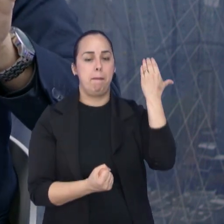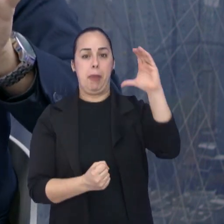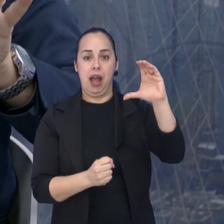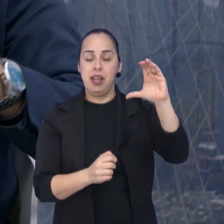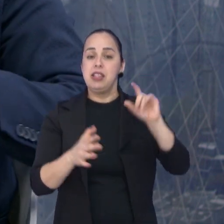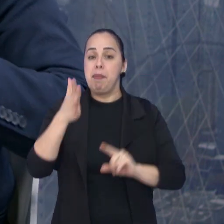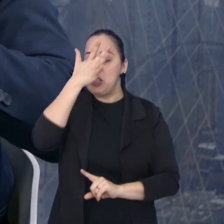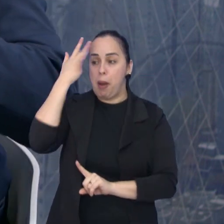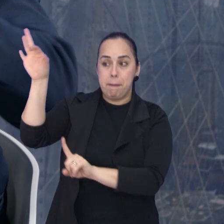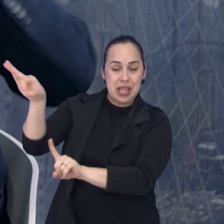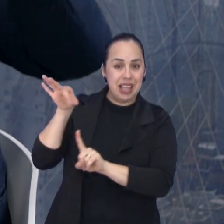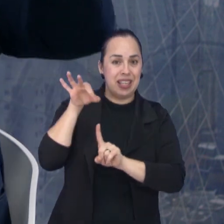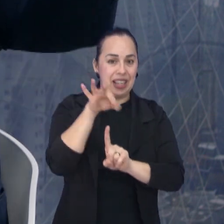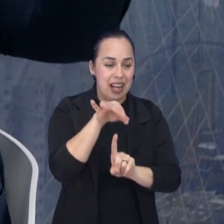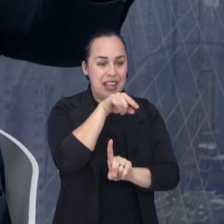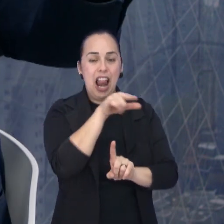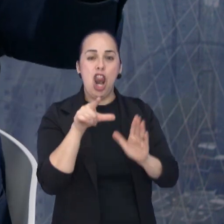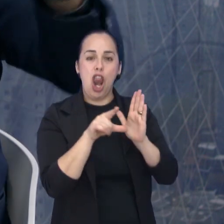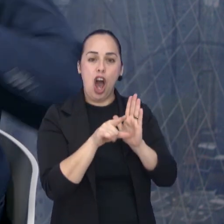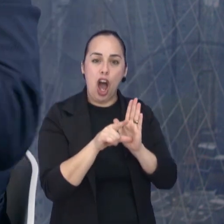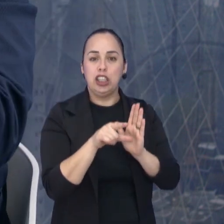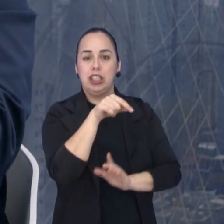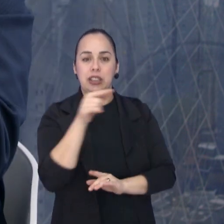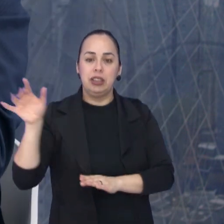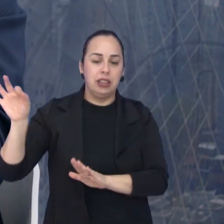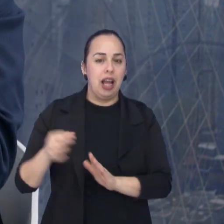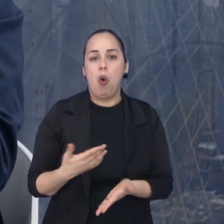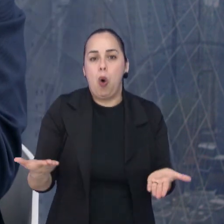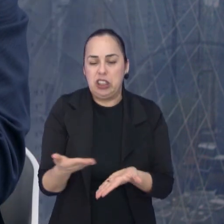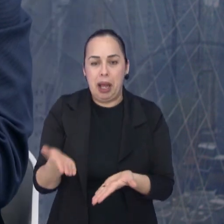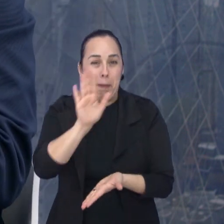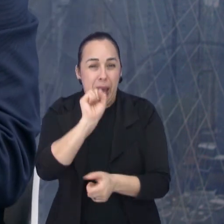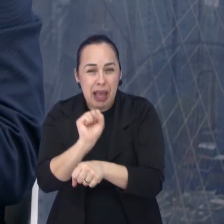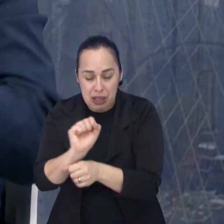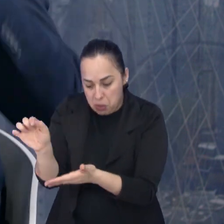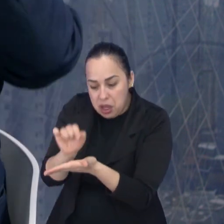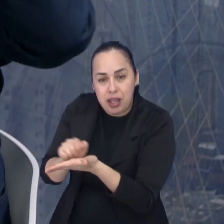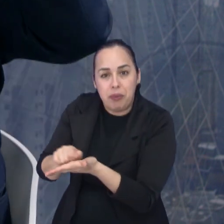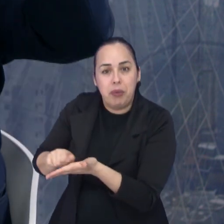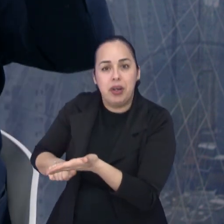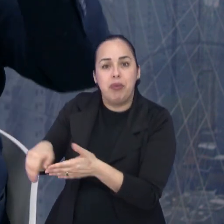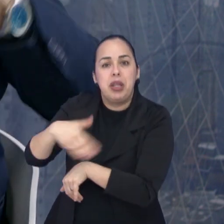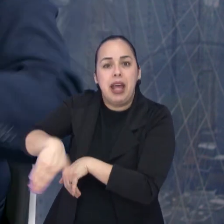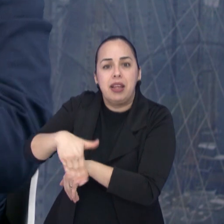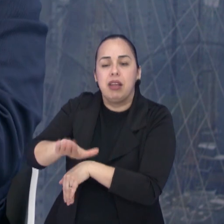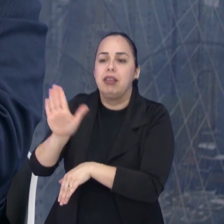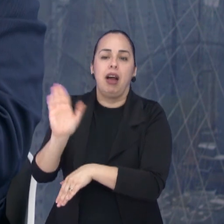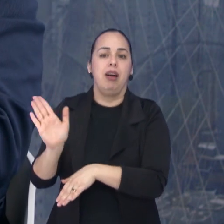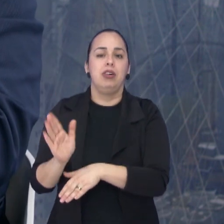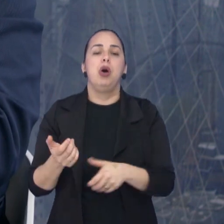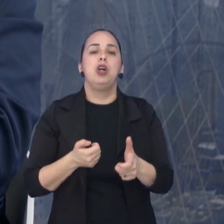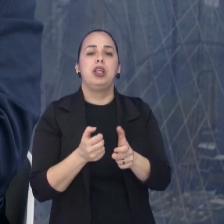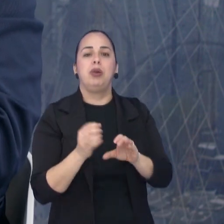me indicar, fala, passa em tal loja que é muito legal. Hoje ninguém mais anota, não, peraí, passa o endereço. Como é que é o nome, tal coisa? Eu já